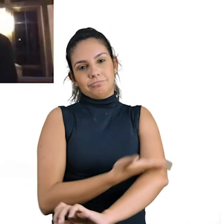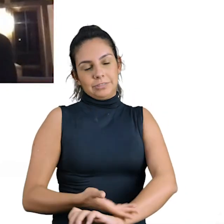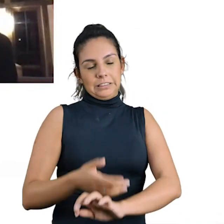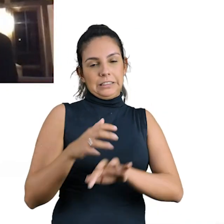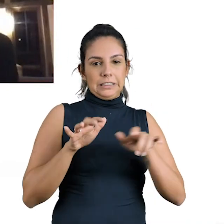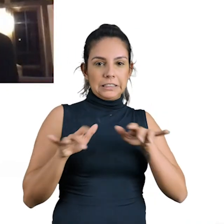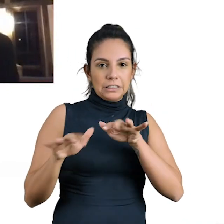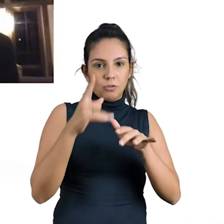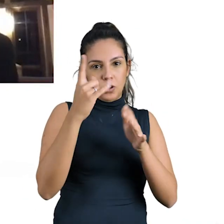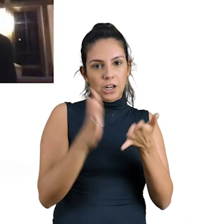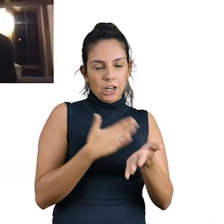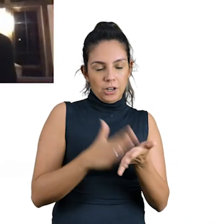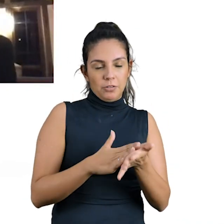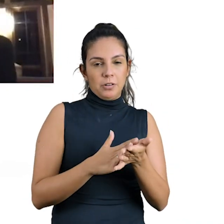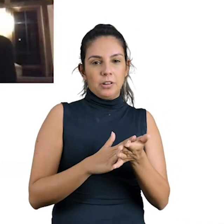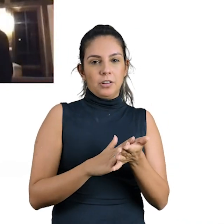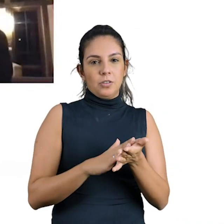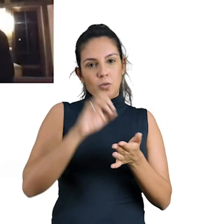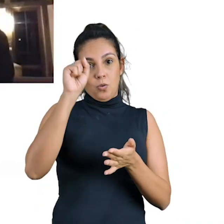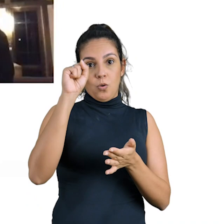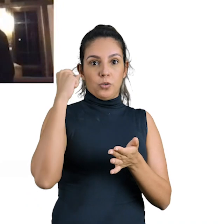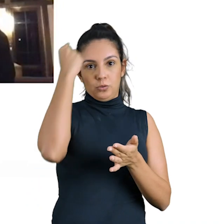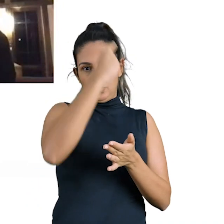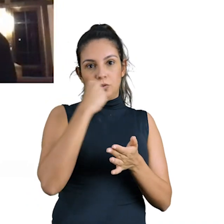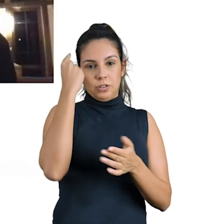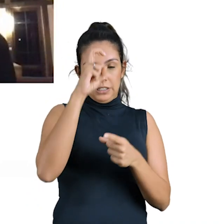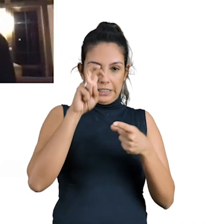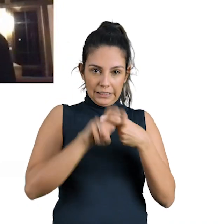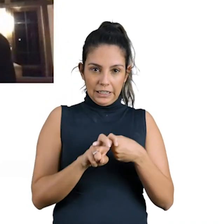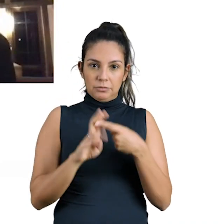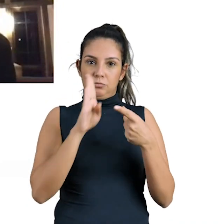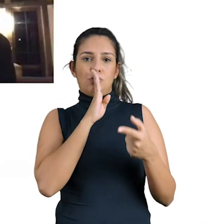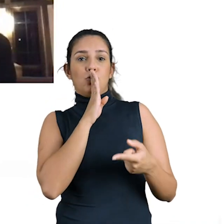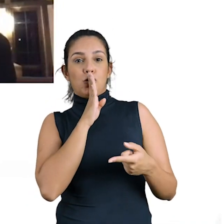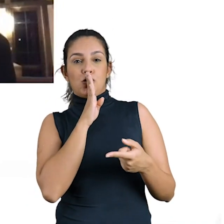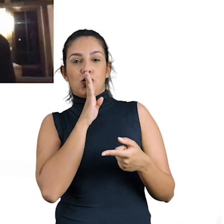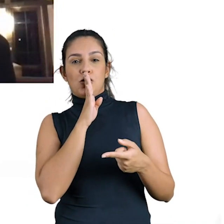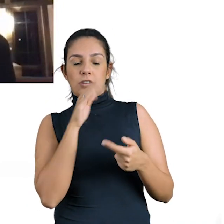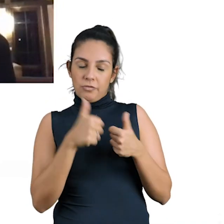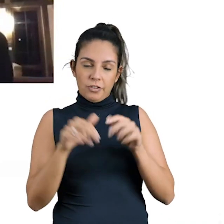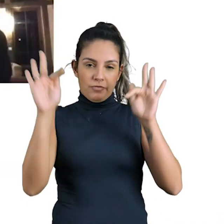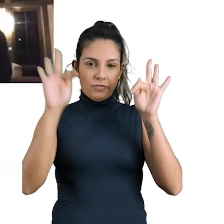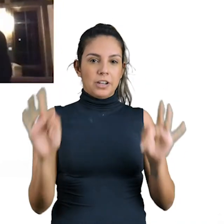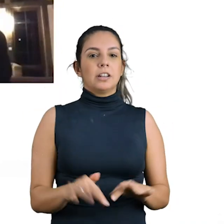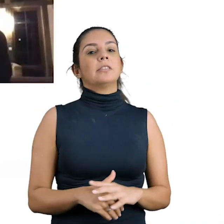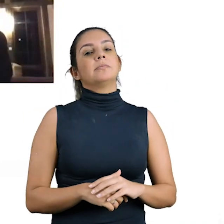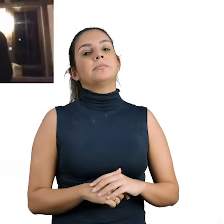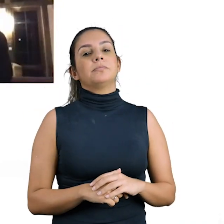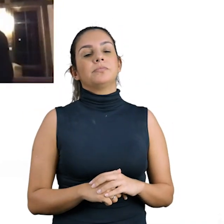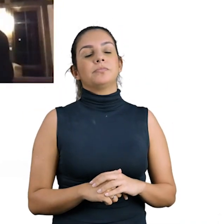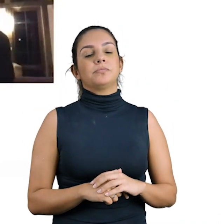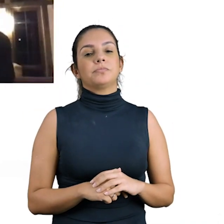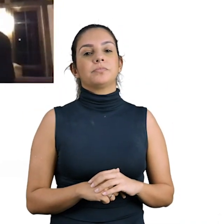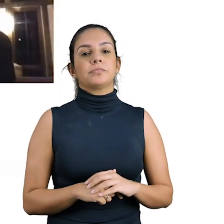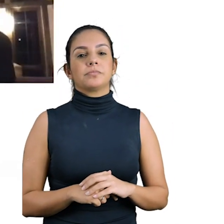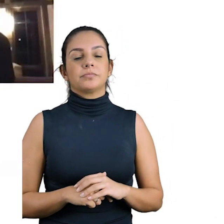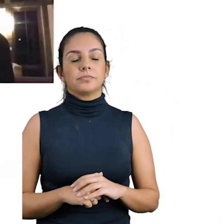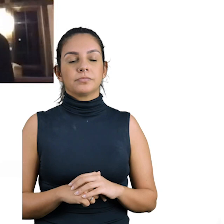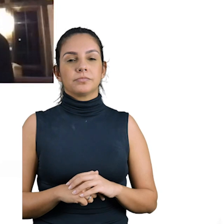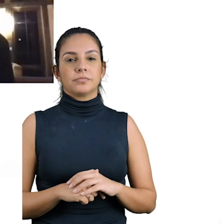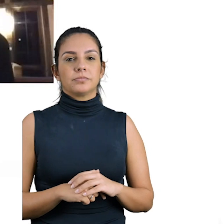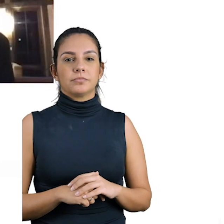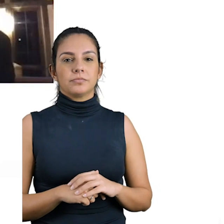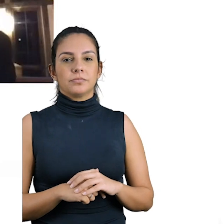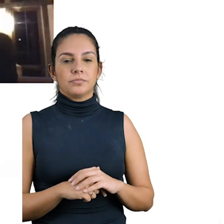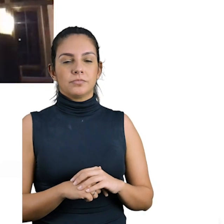eu estou escrevendo um livro, eu passo 8 horas do meu dia sentada escrevendo e fico feliz, né? Esse que é o meu problema, né?